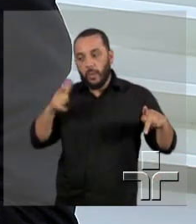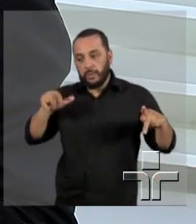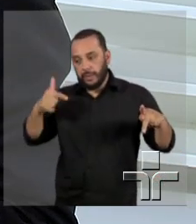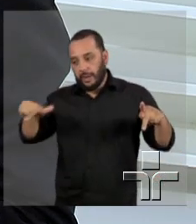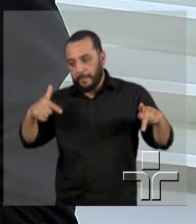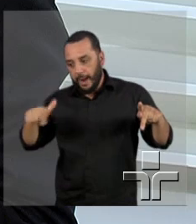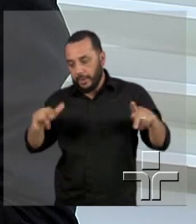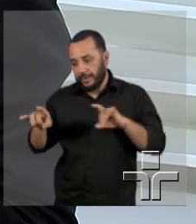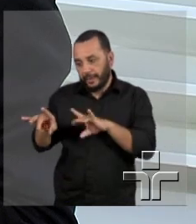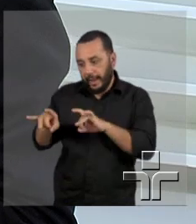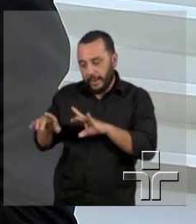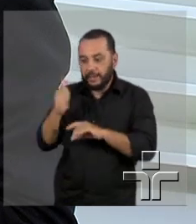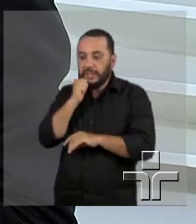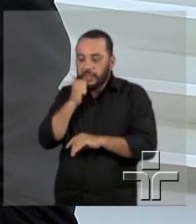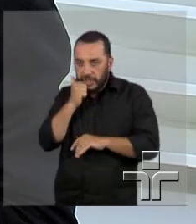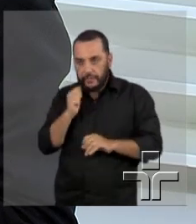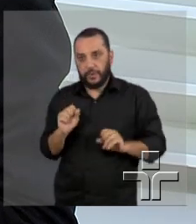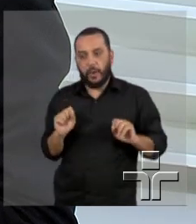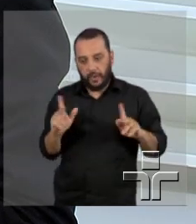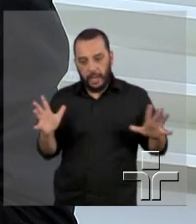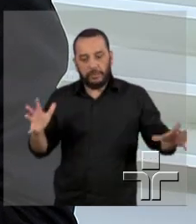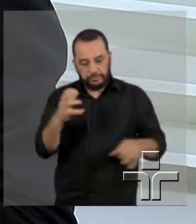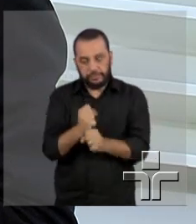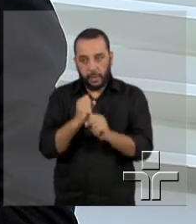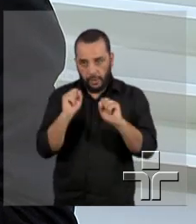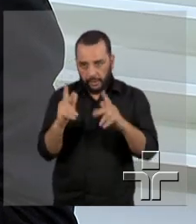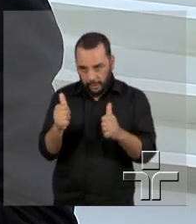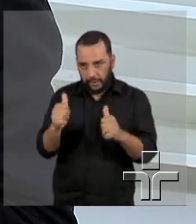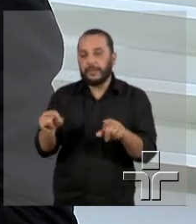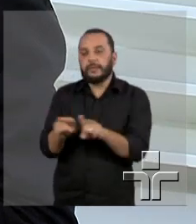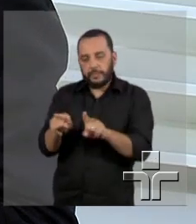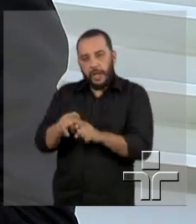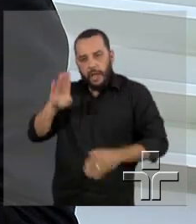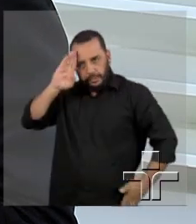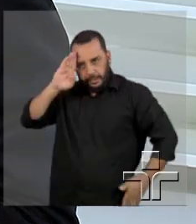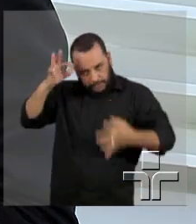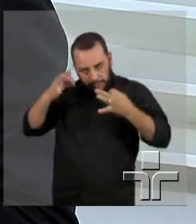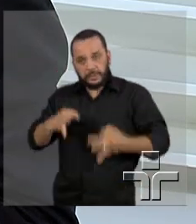haver ultrapassagem. O Exército faz bem, as Forças Armadas fazem bem.